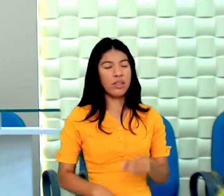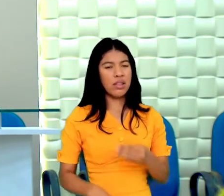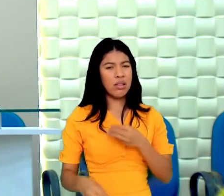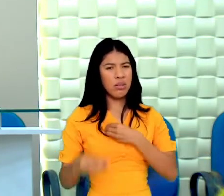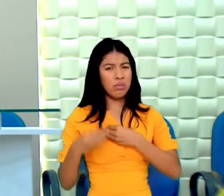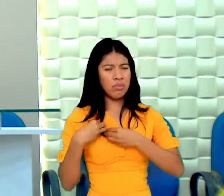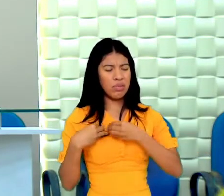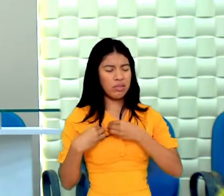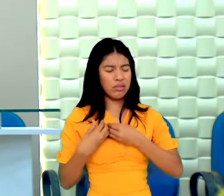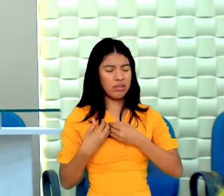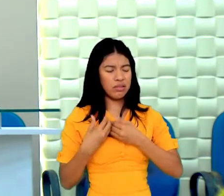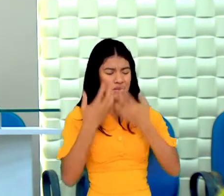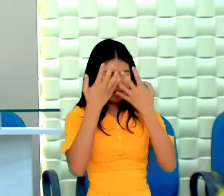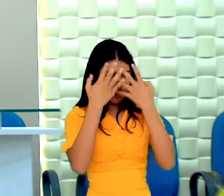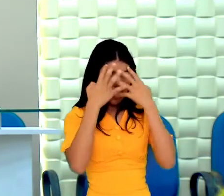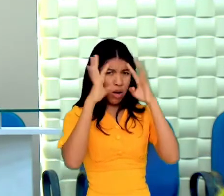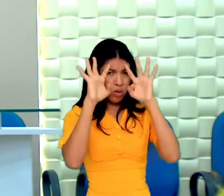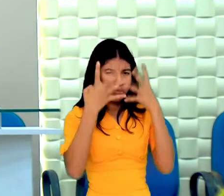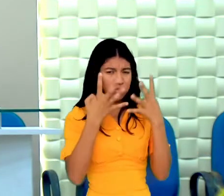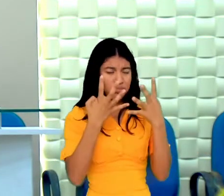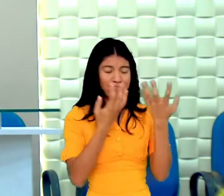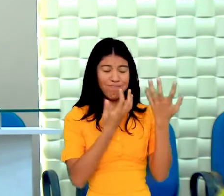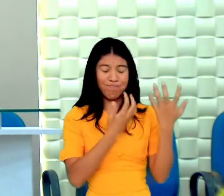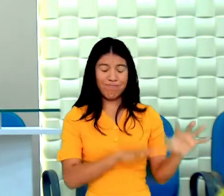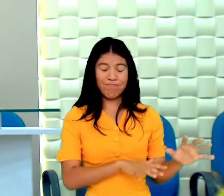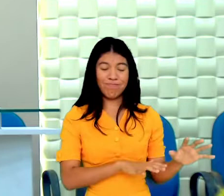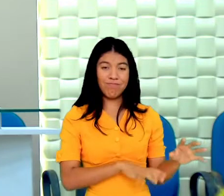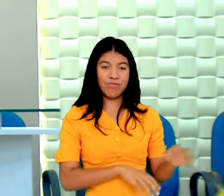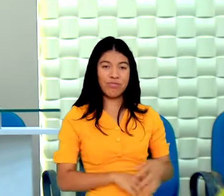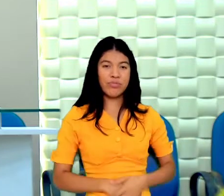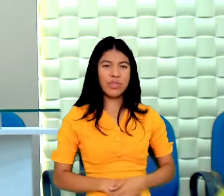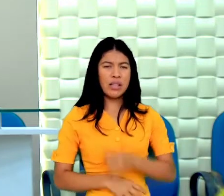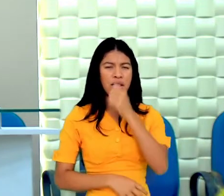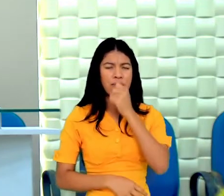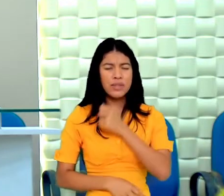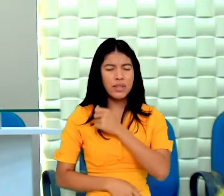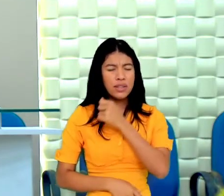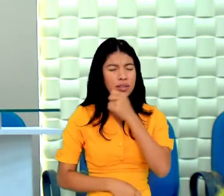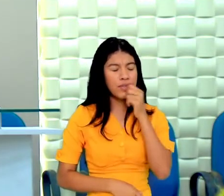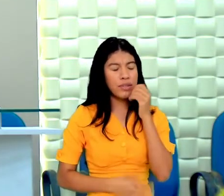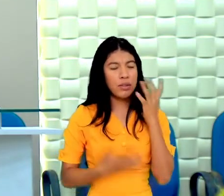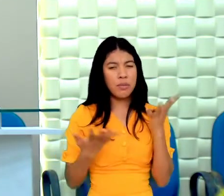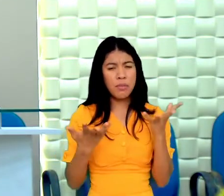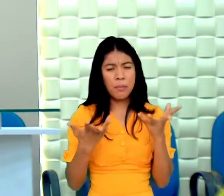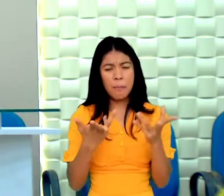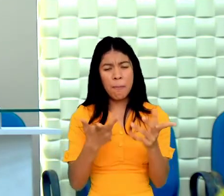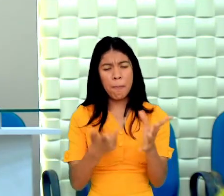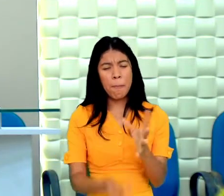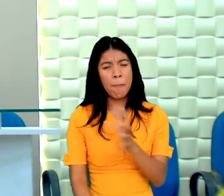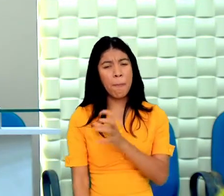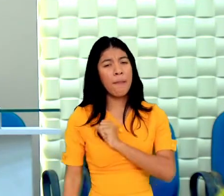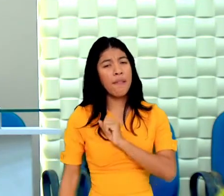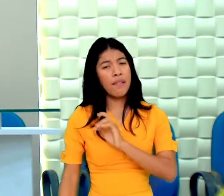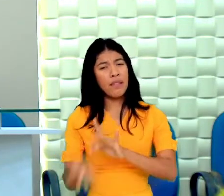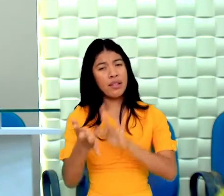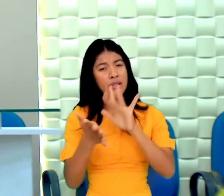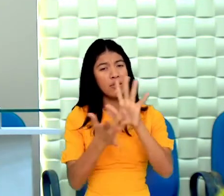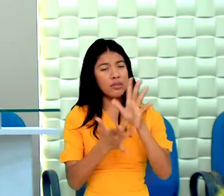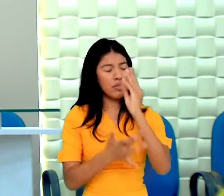quis receber o sacrifício maravilhoso, amoroso de Jesus no Calvário.